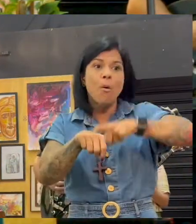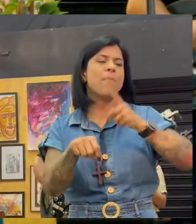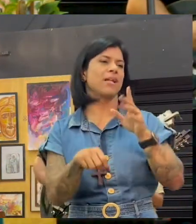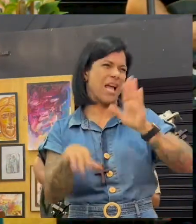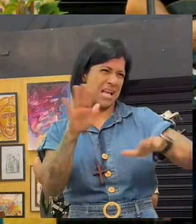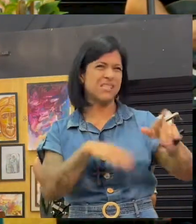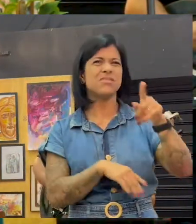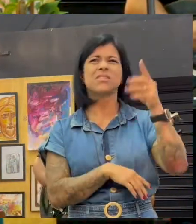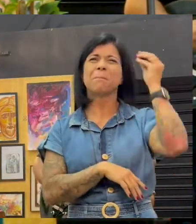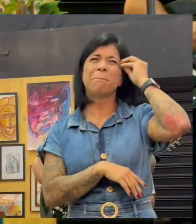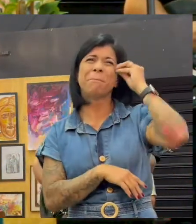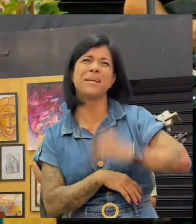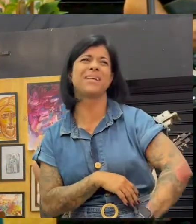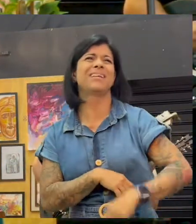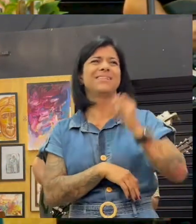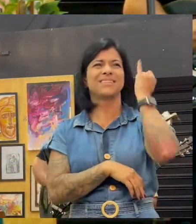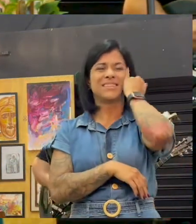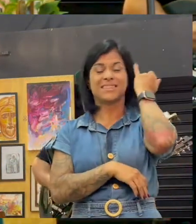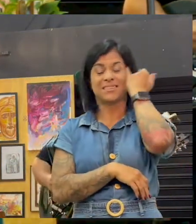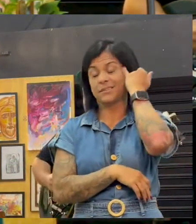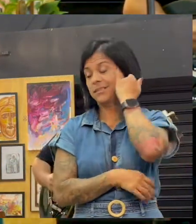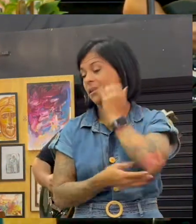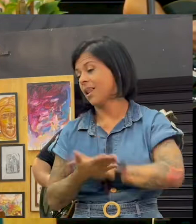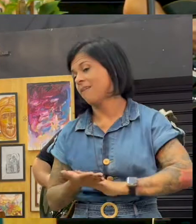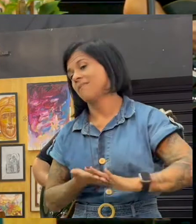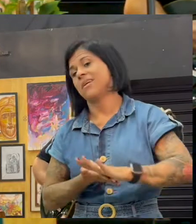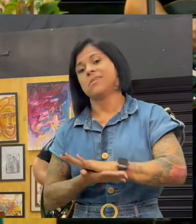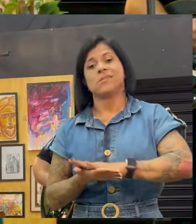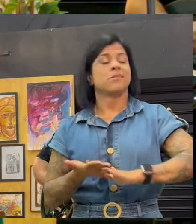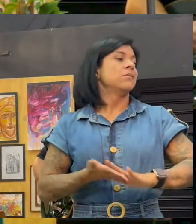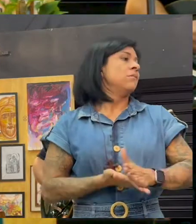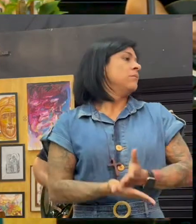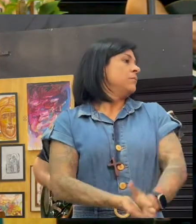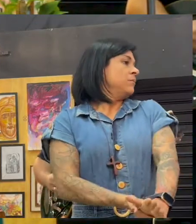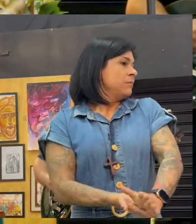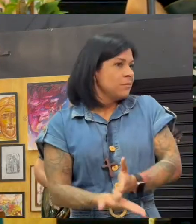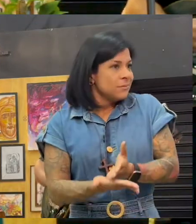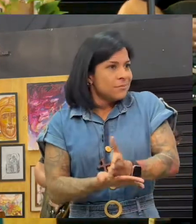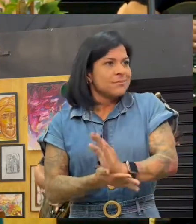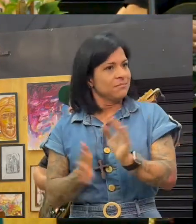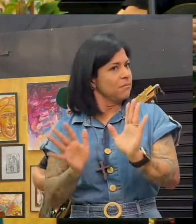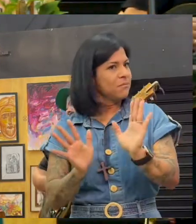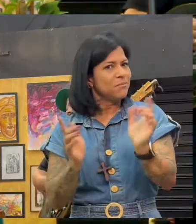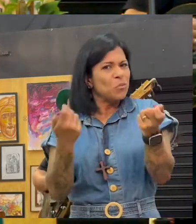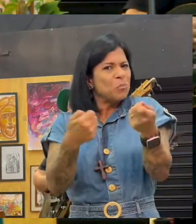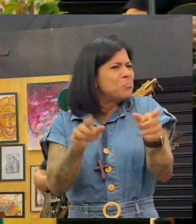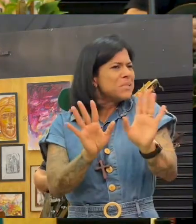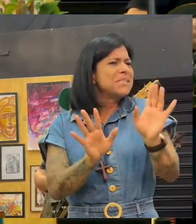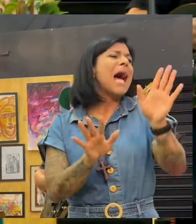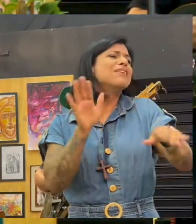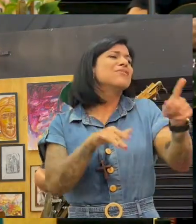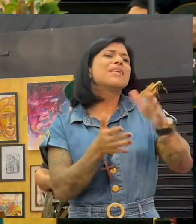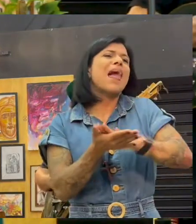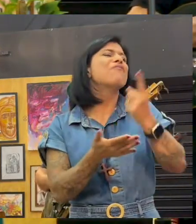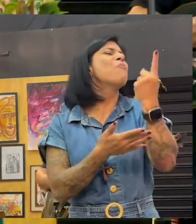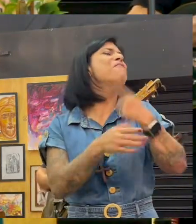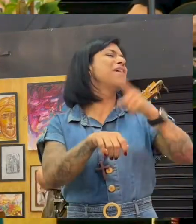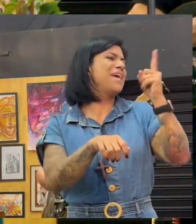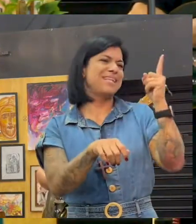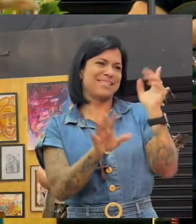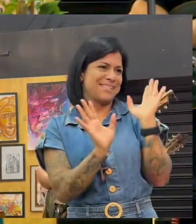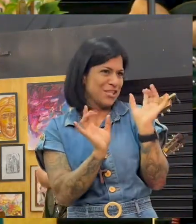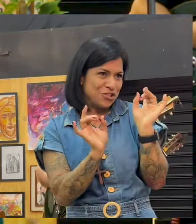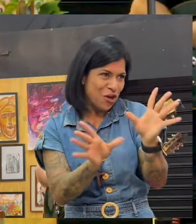preguiça terrível de lavar a vasilha, faça essa plaquinha. Culto aqui, às vezes não é 3 vezes ao dia, às vezes é uma vez só à noite